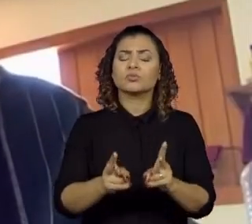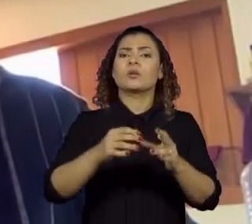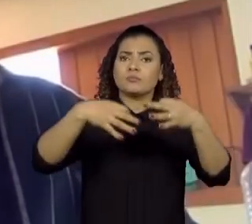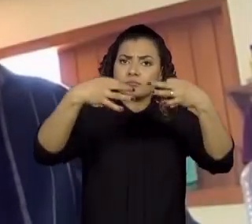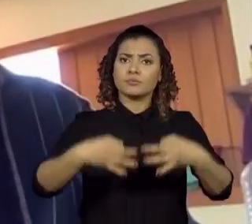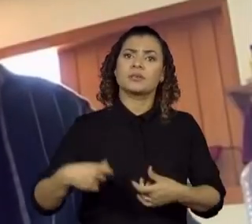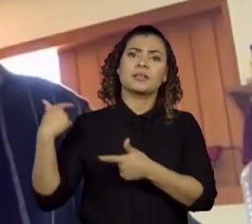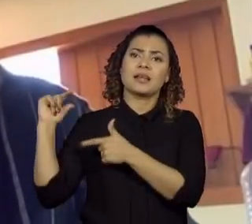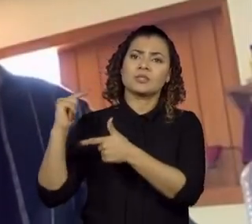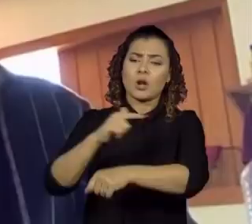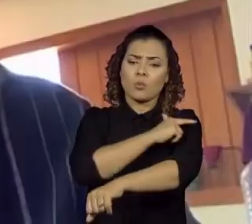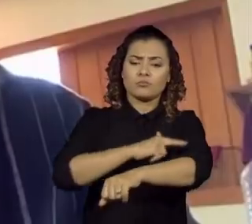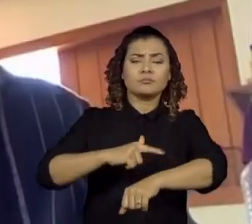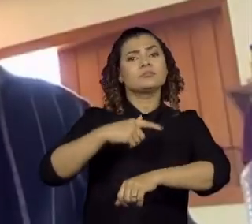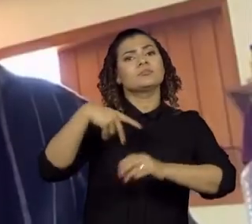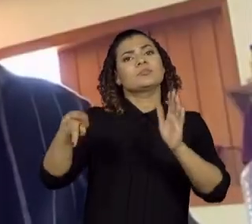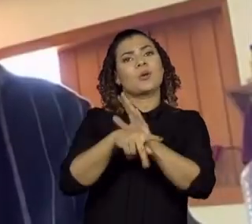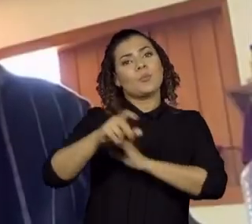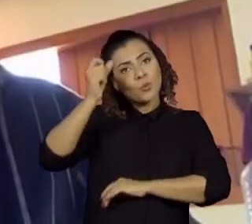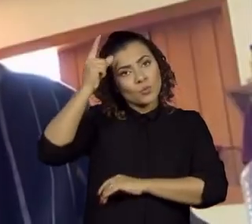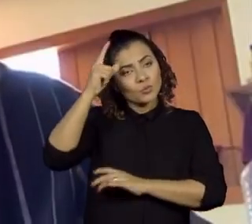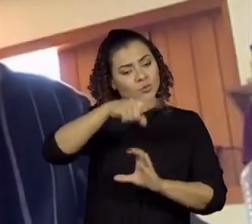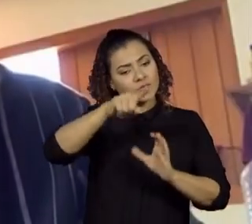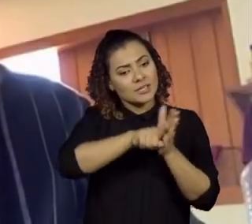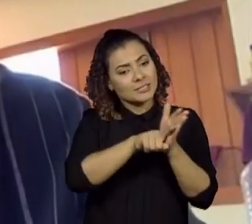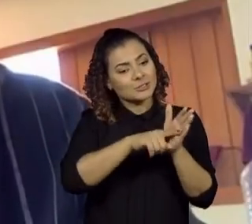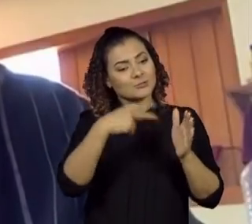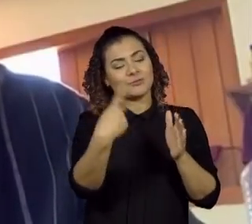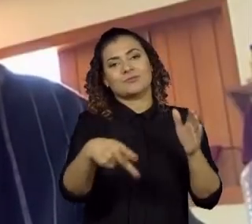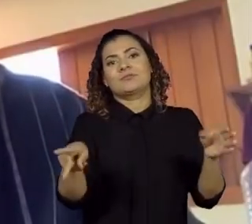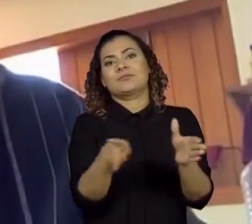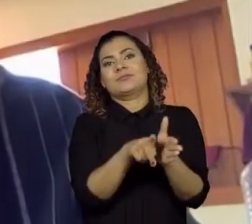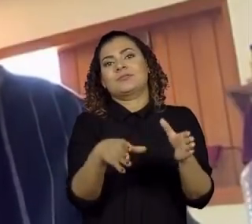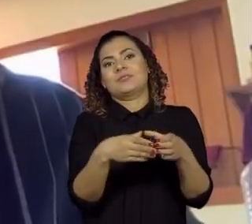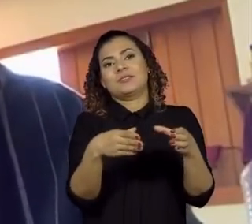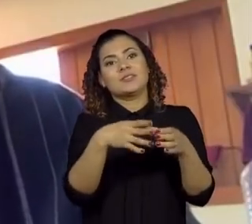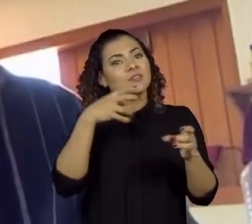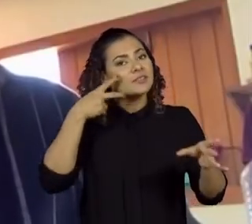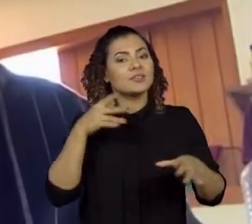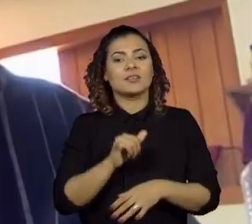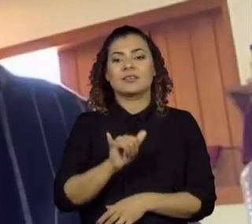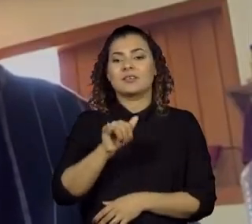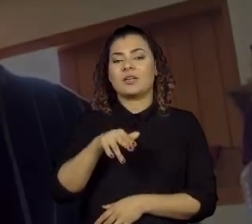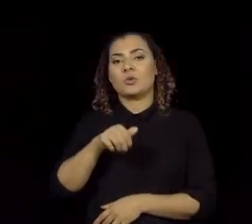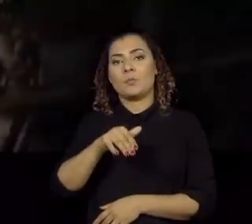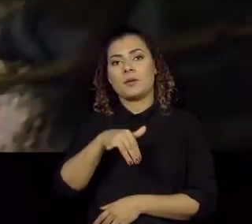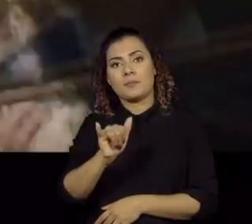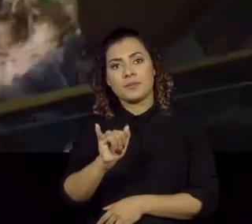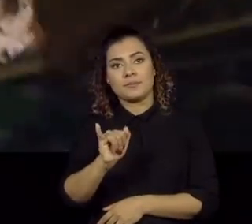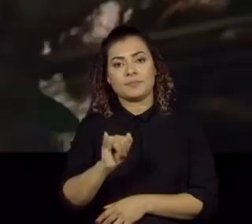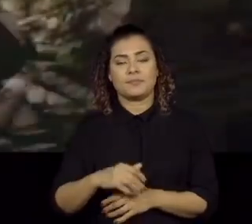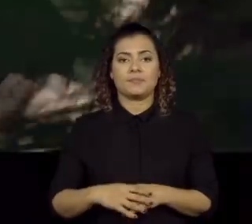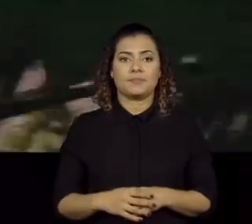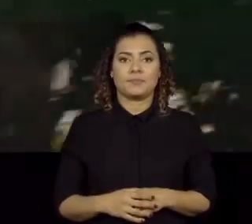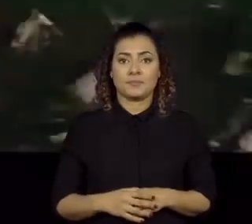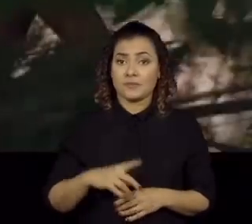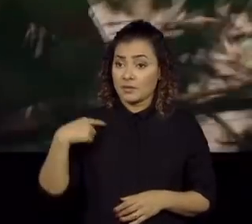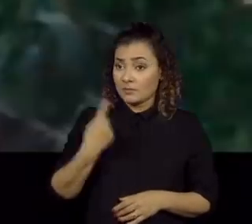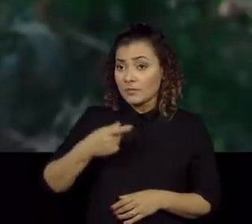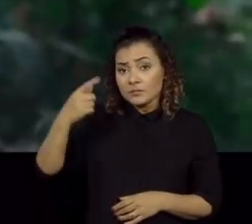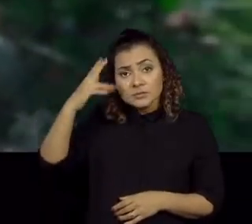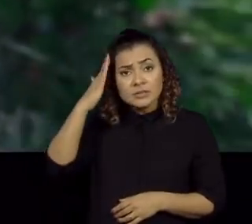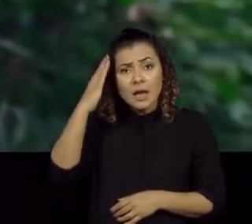valores, dos hábitos de vida, da cultura, da ciência, do modo mágico de viver dos Yanomami e dos povos indígenas.